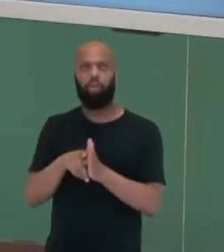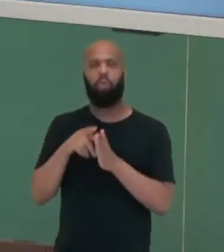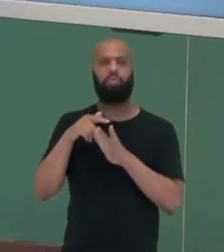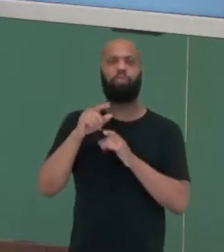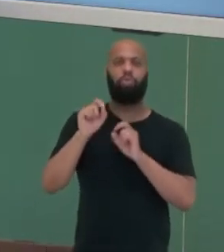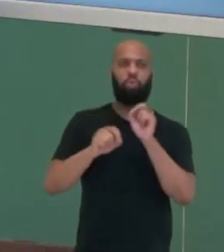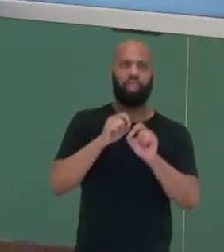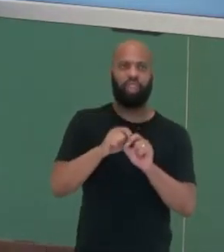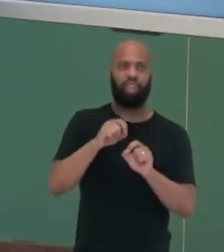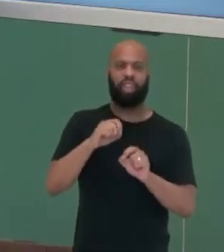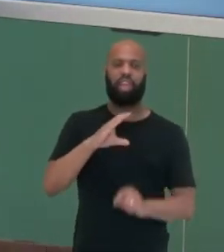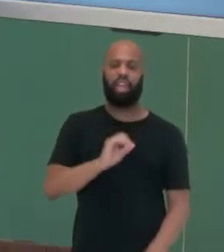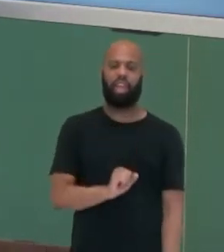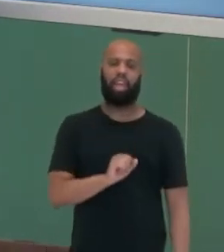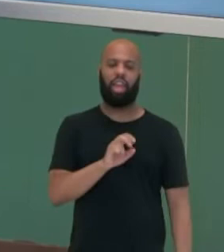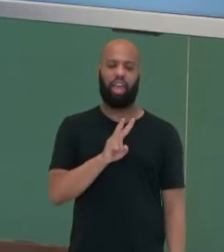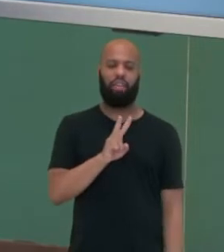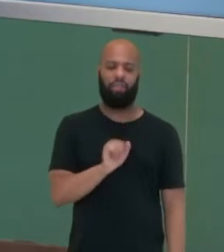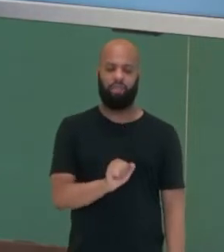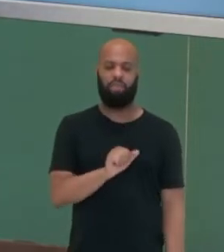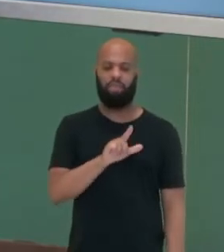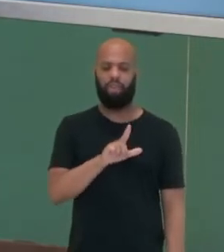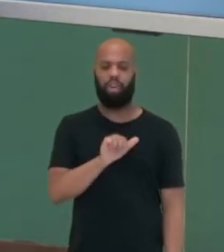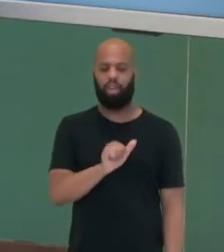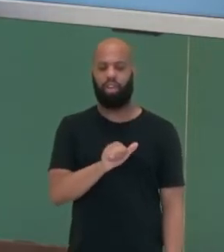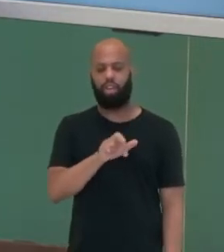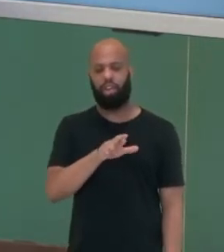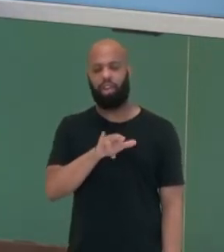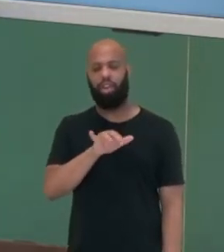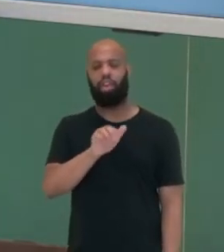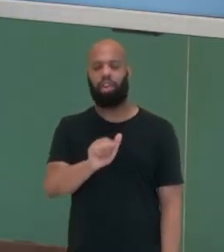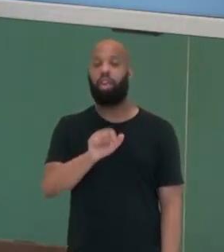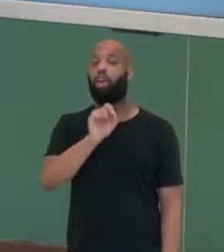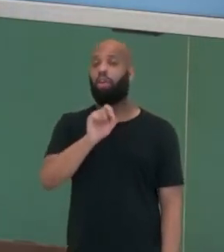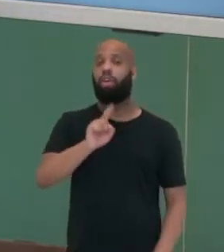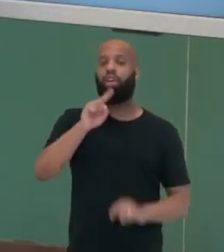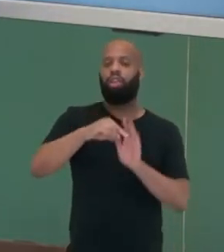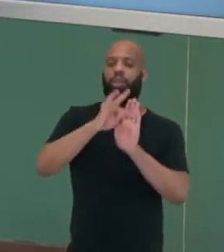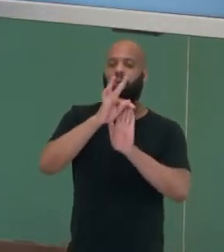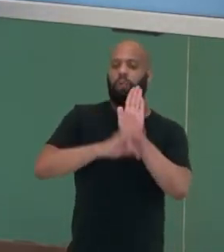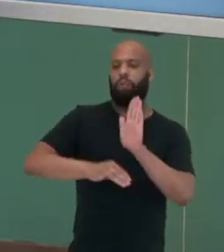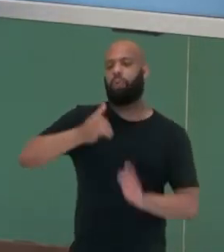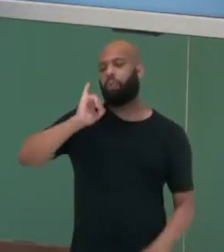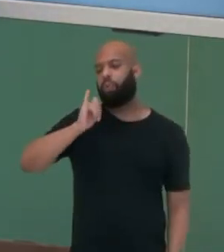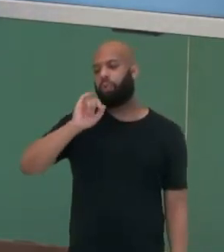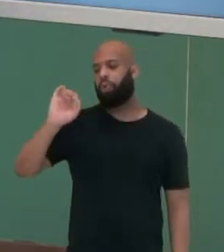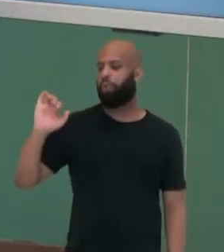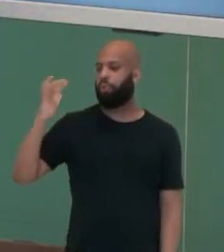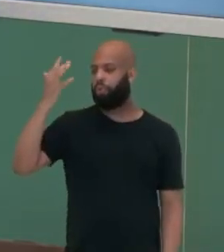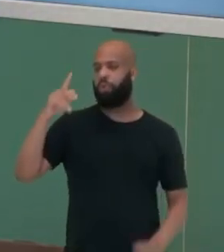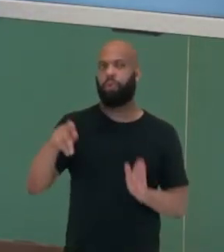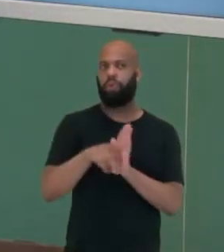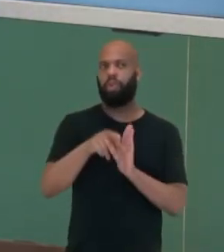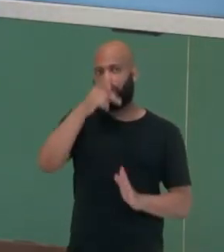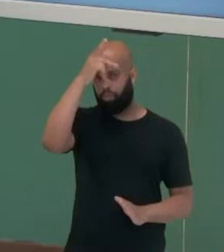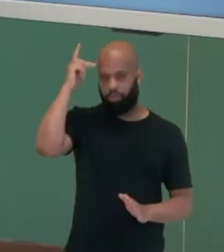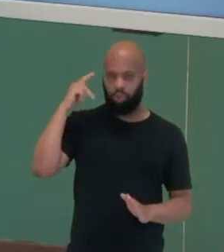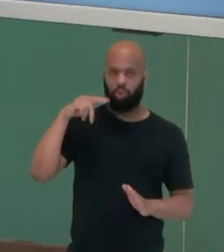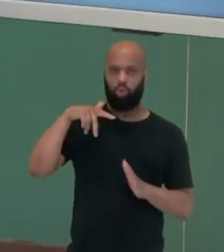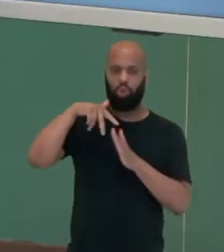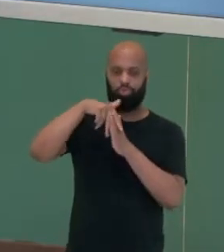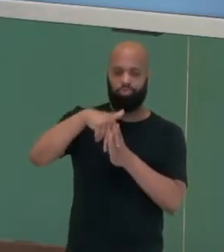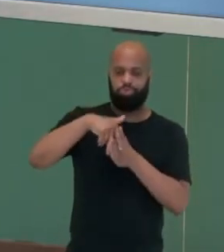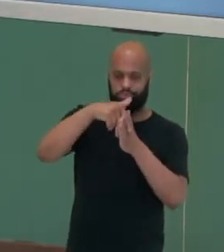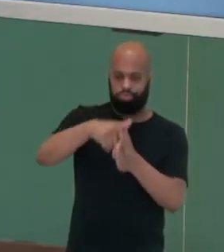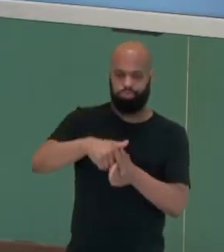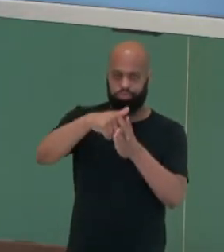novela de cavalaria, é o seguinte: são aquelas novelas, aqueles textos que contavam os feitos dos cavaleiros medievais.